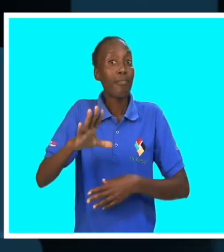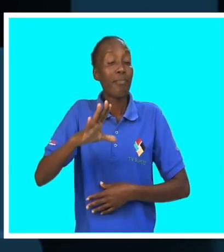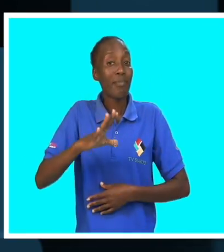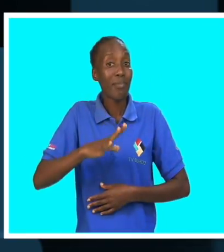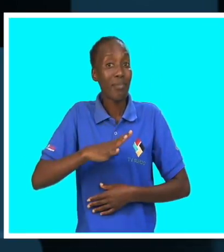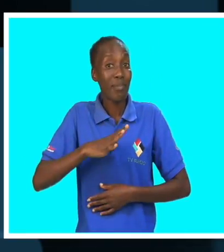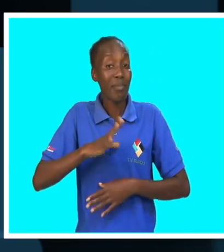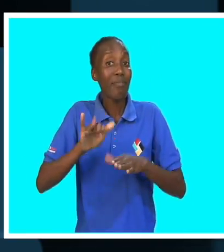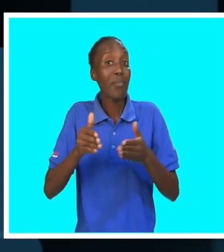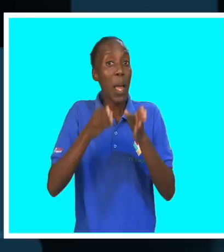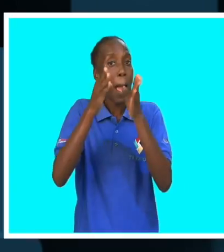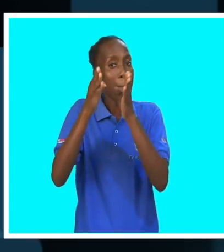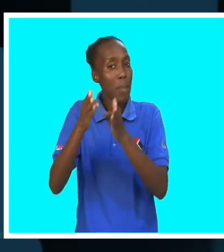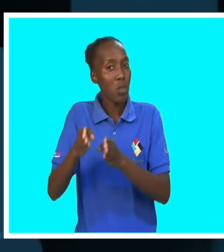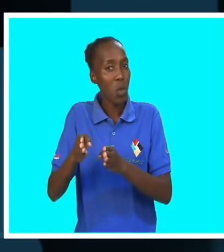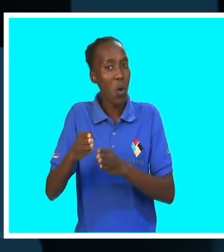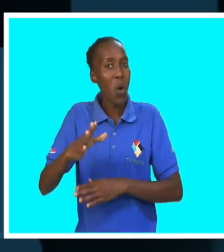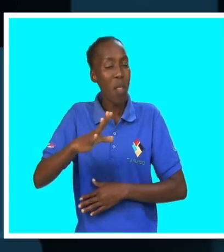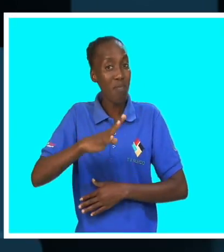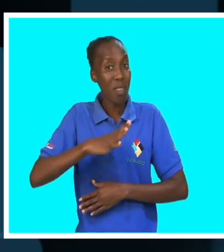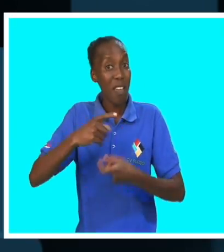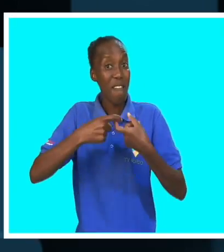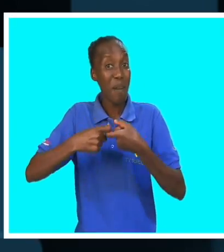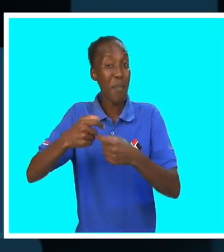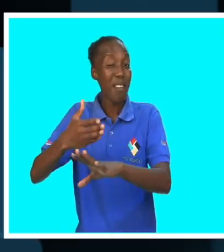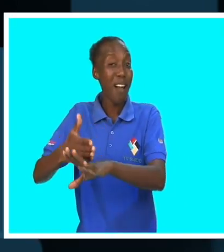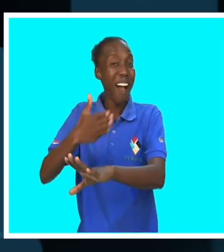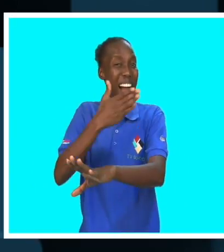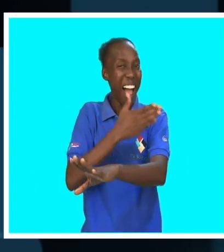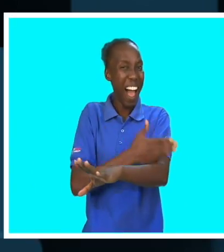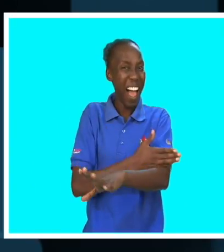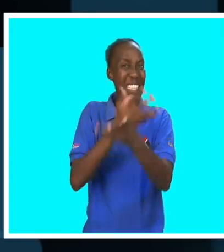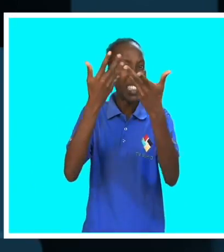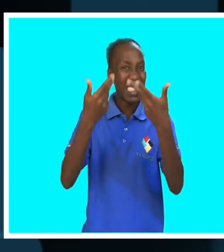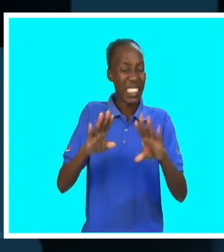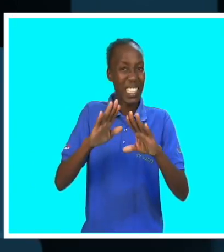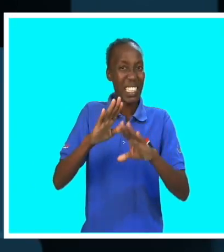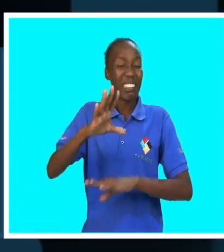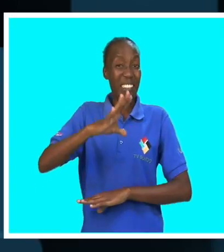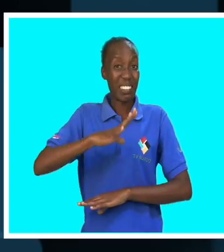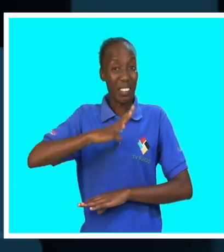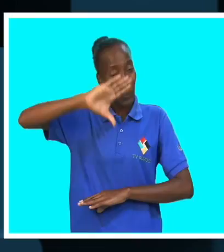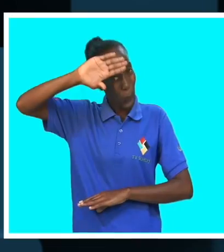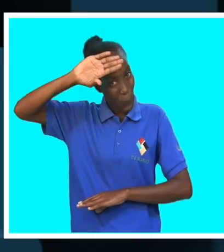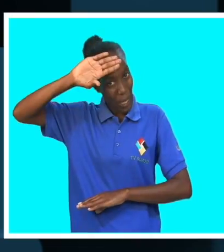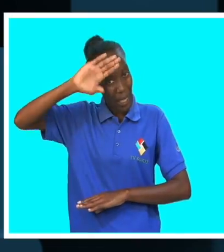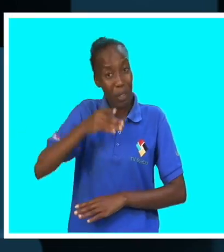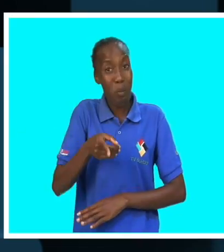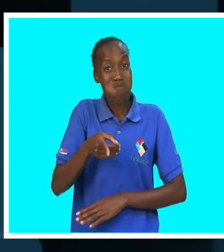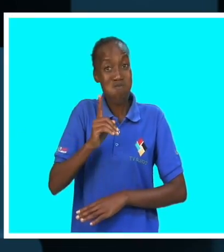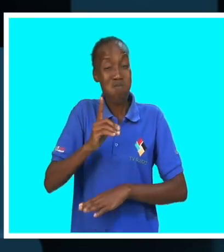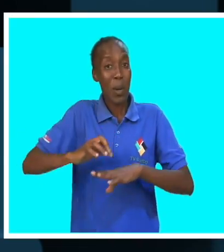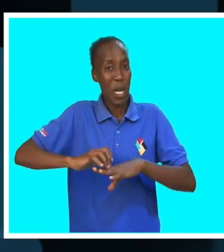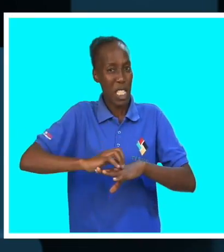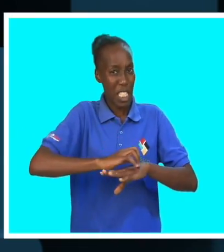o paciente ter um familiar que já teve o câncer da próstata